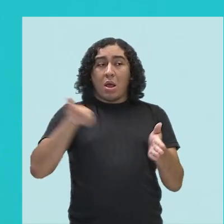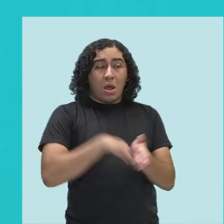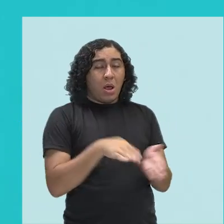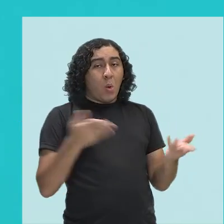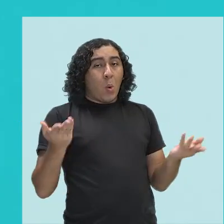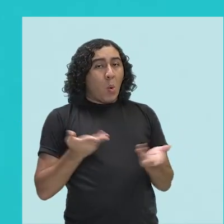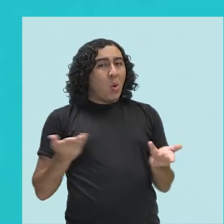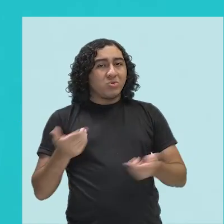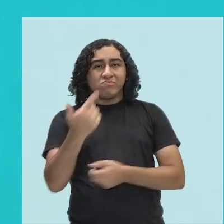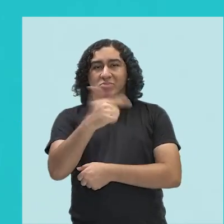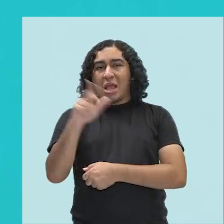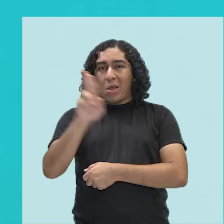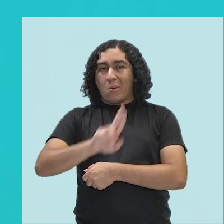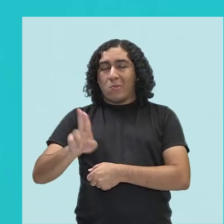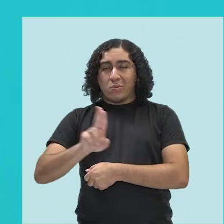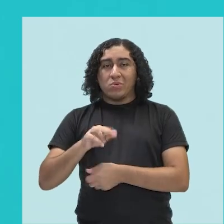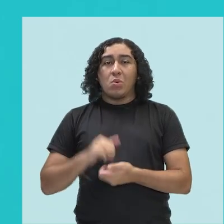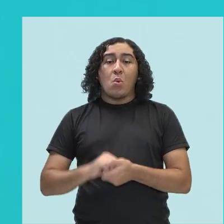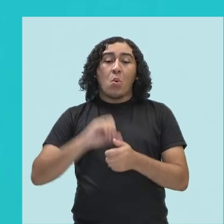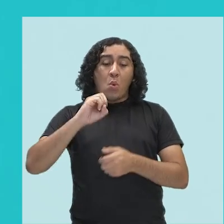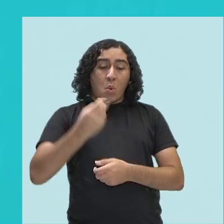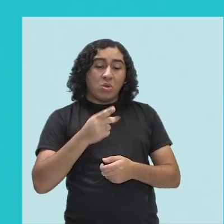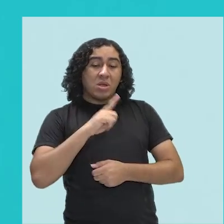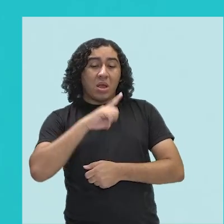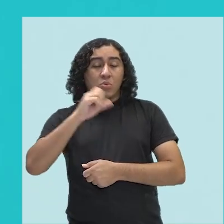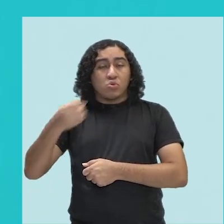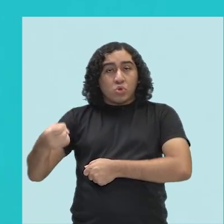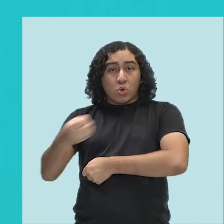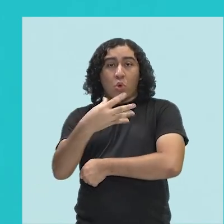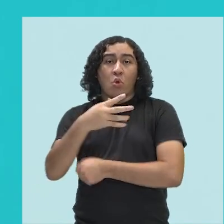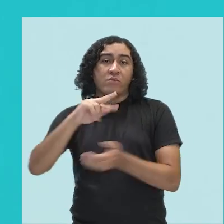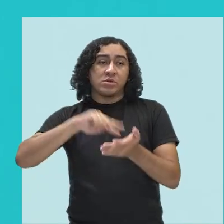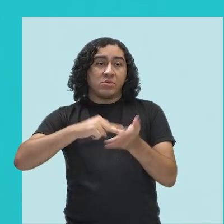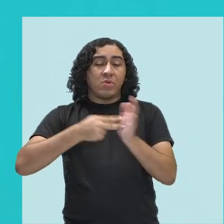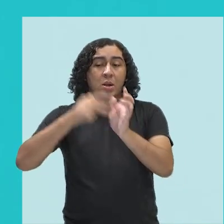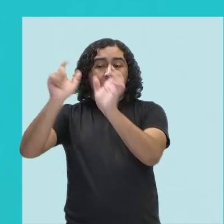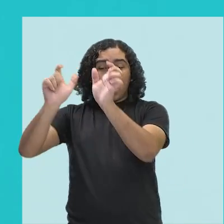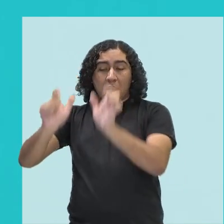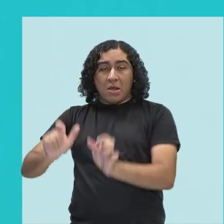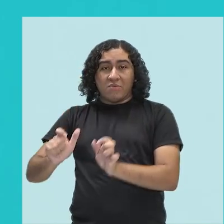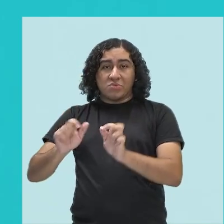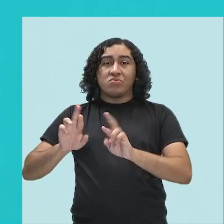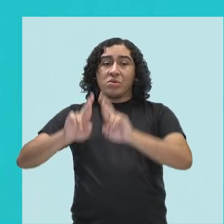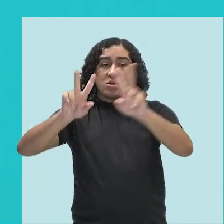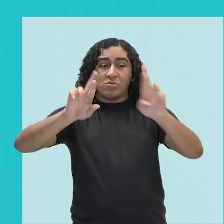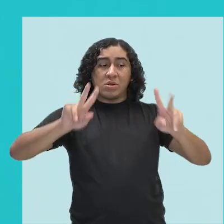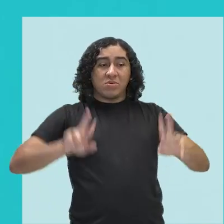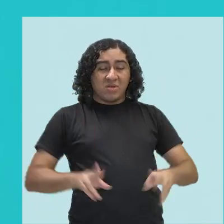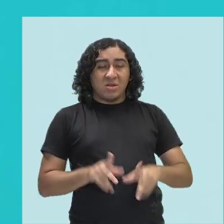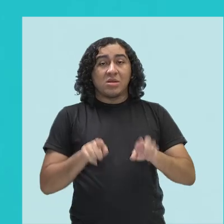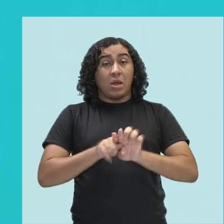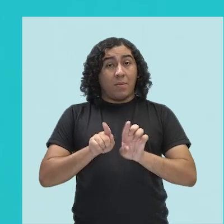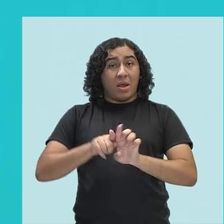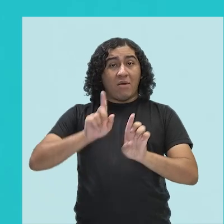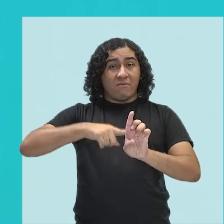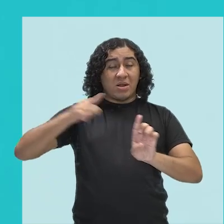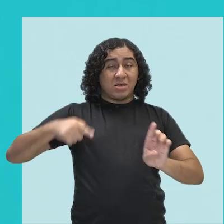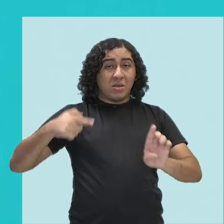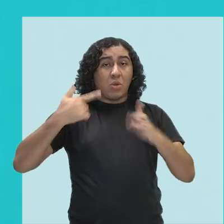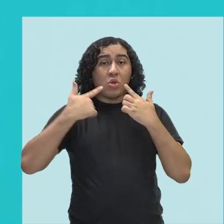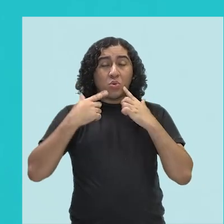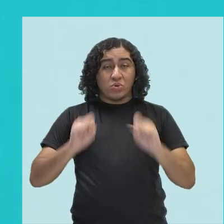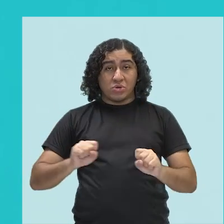utilizadas, ou elas vão diminuindo, vão ganhando aí outros significados. Também é um tipo de